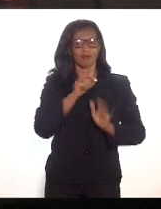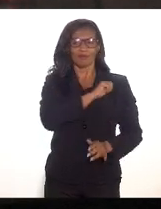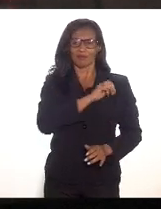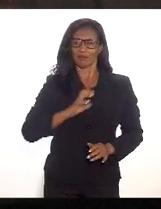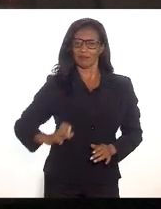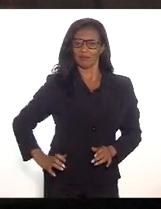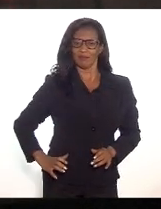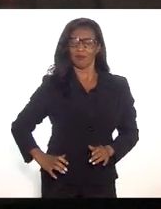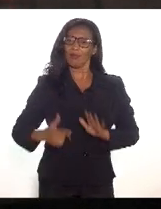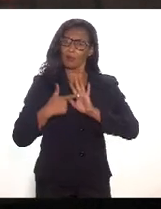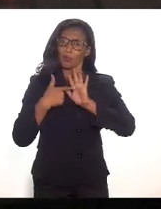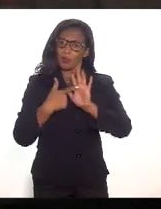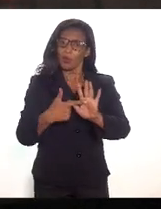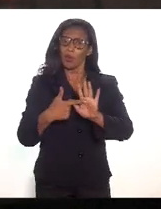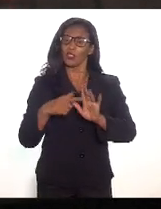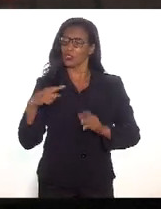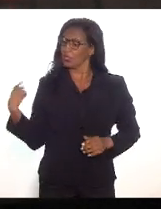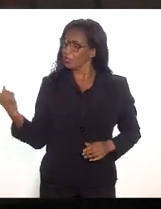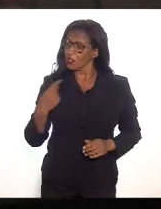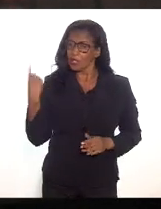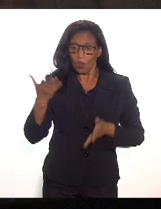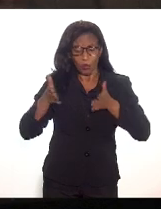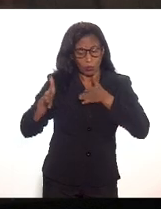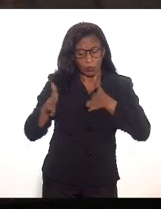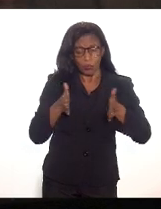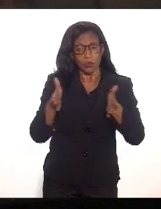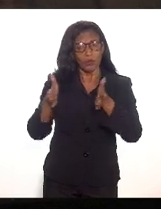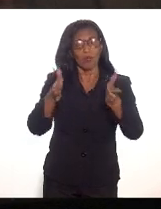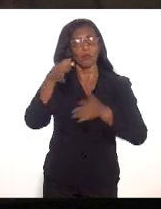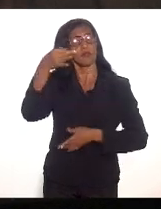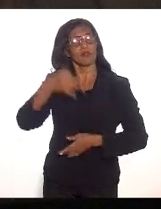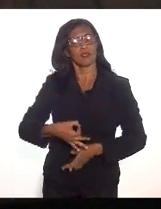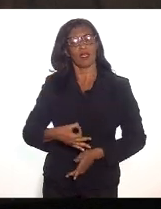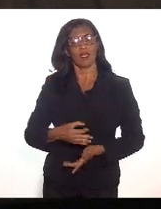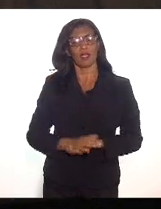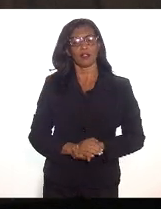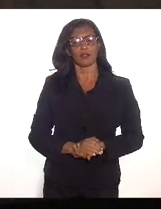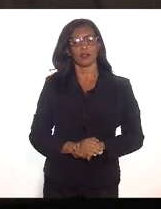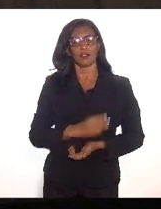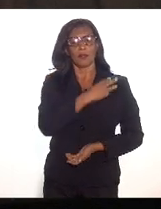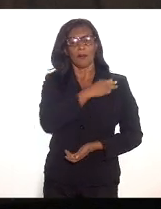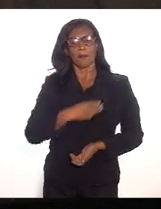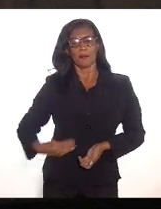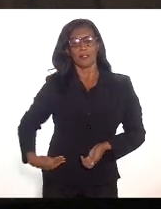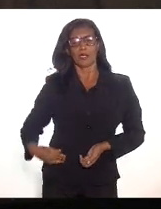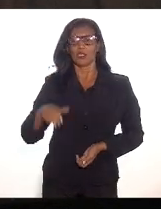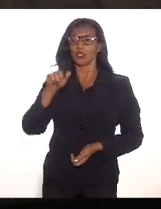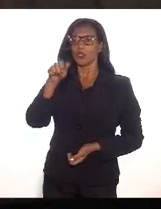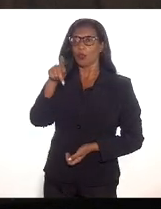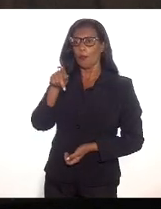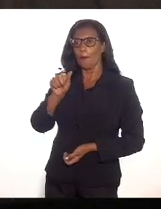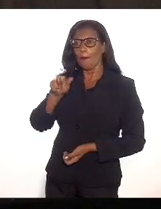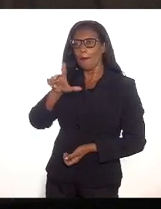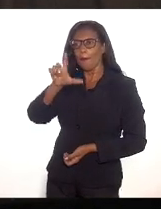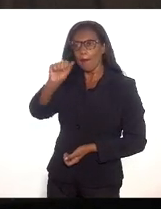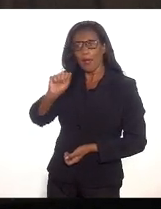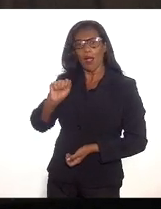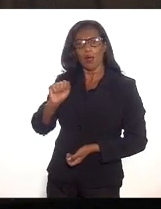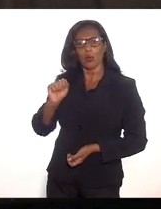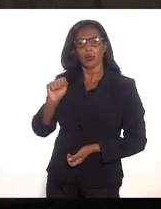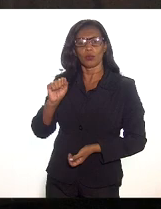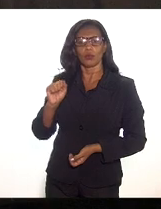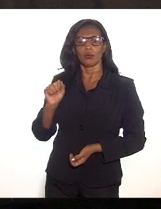Ciliano, demonstra que nós estamos no caminho certo. O ministro Paulo Guedes, ele era a favor do